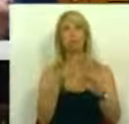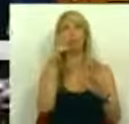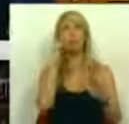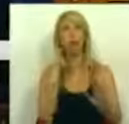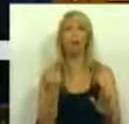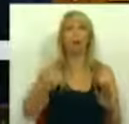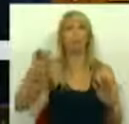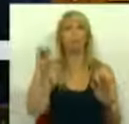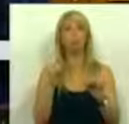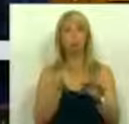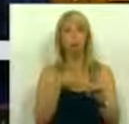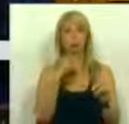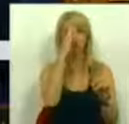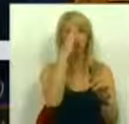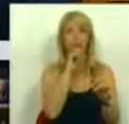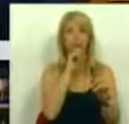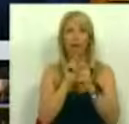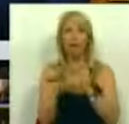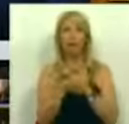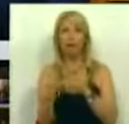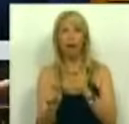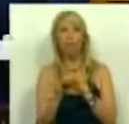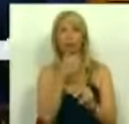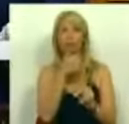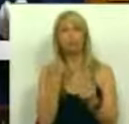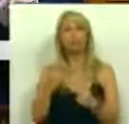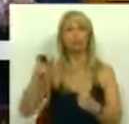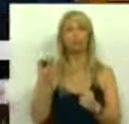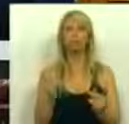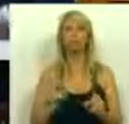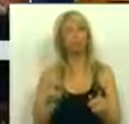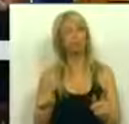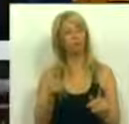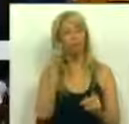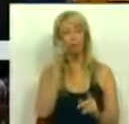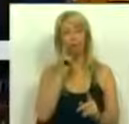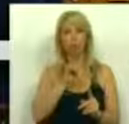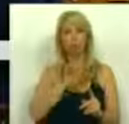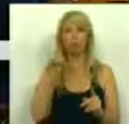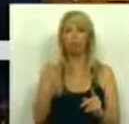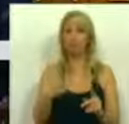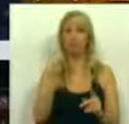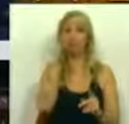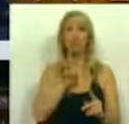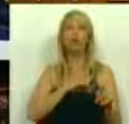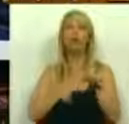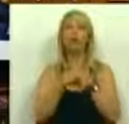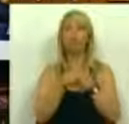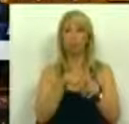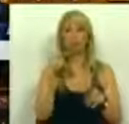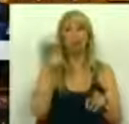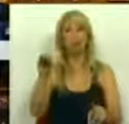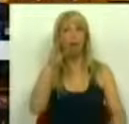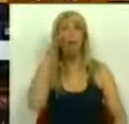com esforço conseguiriam cumprir. Senhora Presidente, senhoras e senhores deputados, hoje chamamos os bancos a fazer um esforço, a ajudarem as famílias